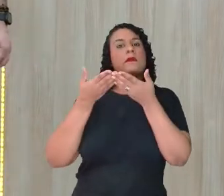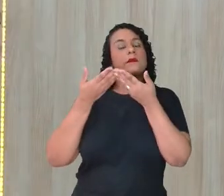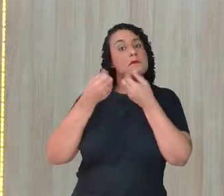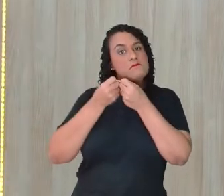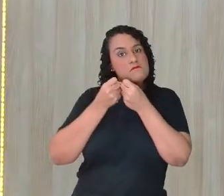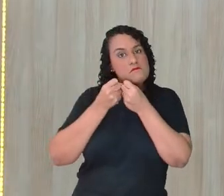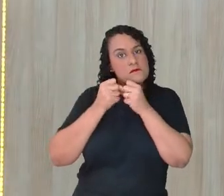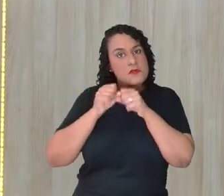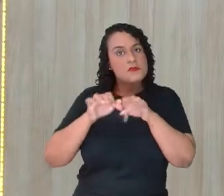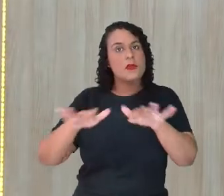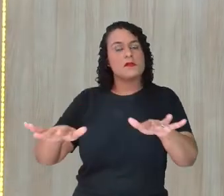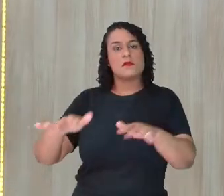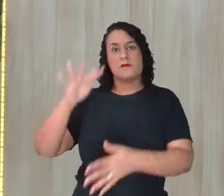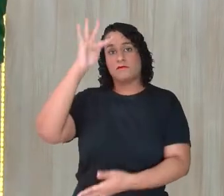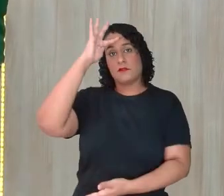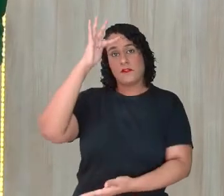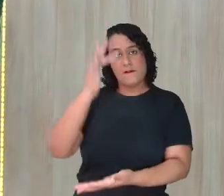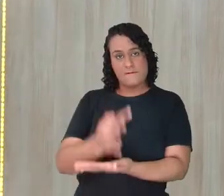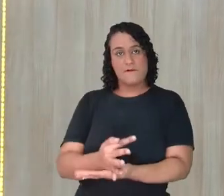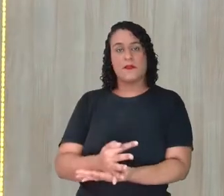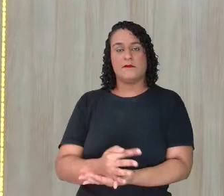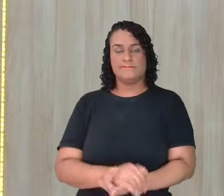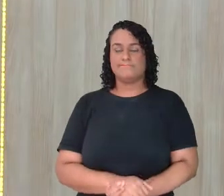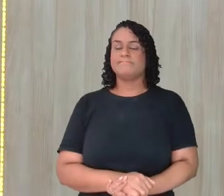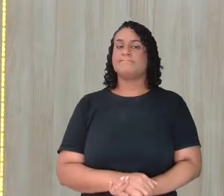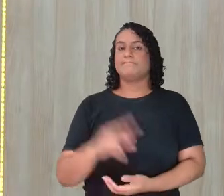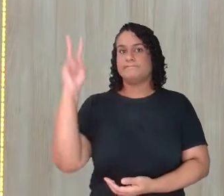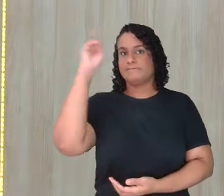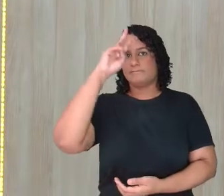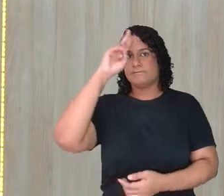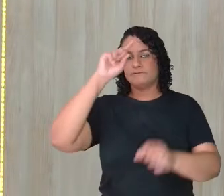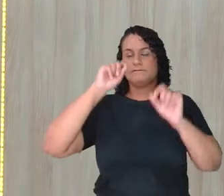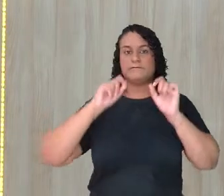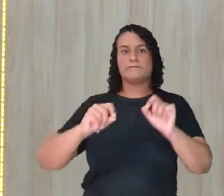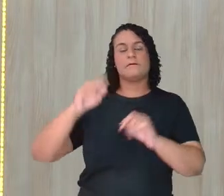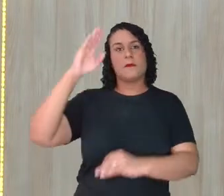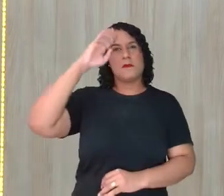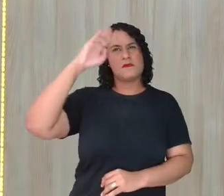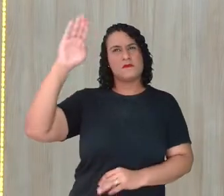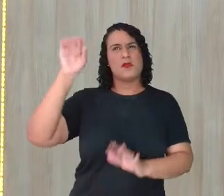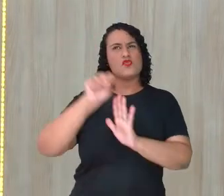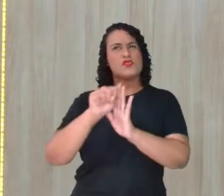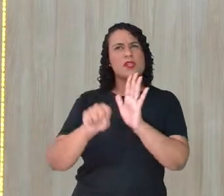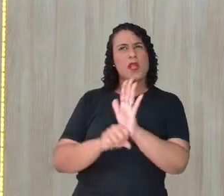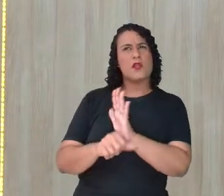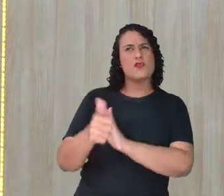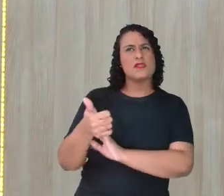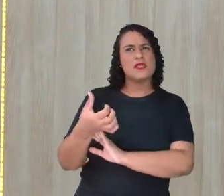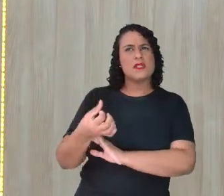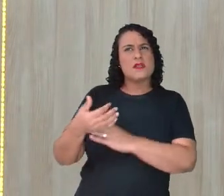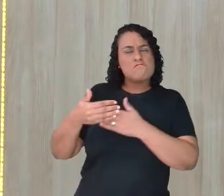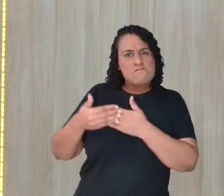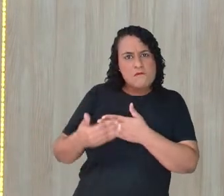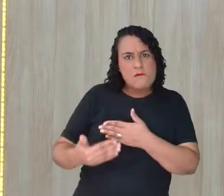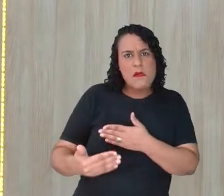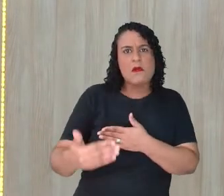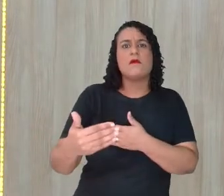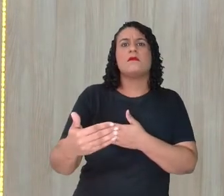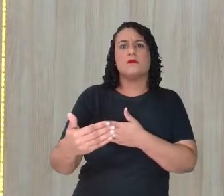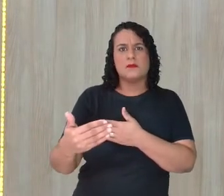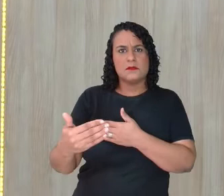fé cristã. Vamos lembrar que principalmente a partir do século XVI,